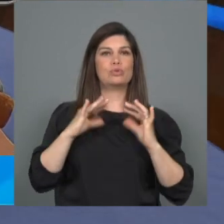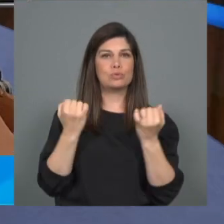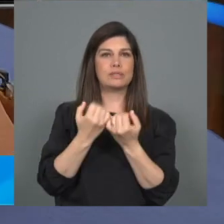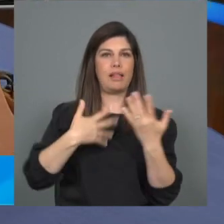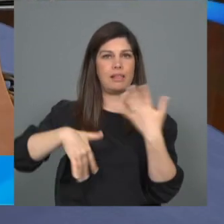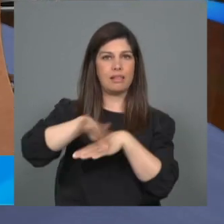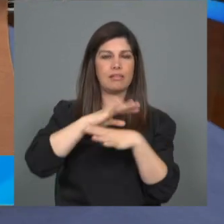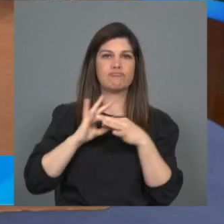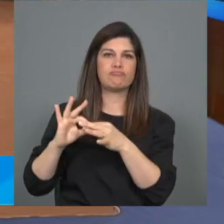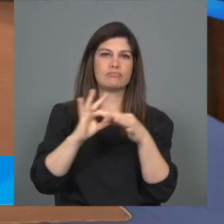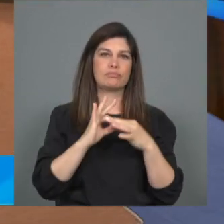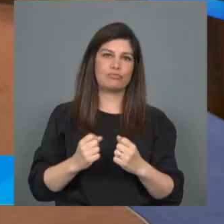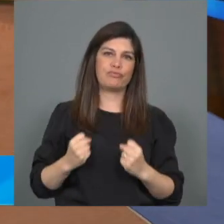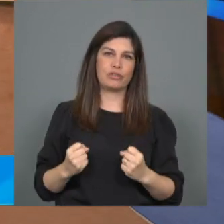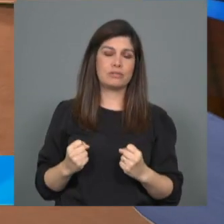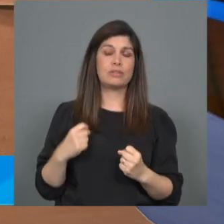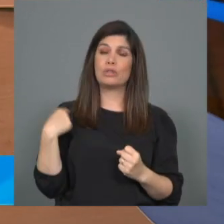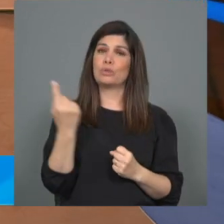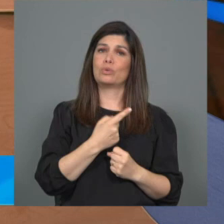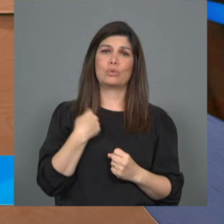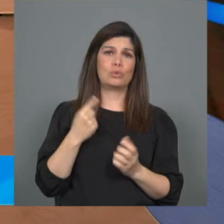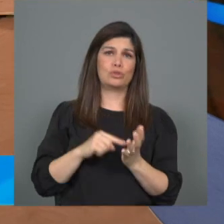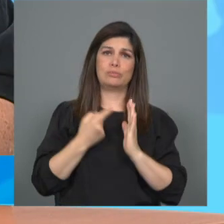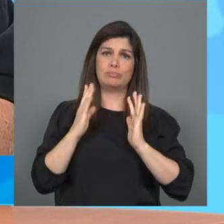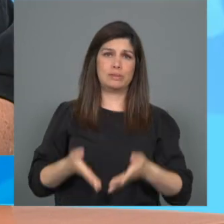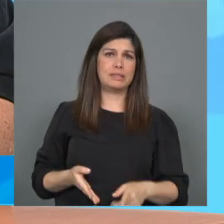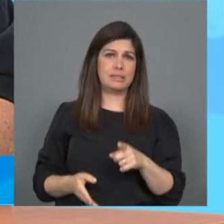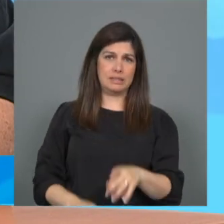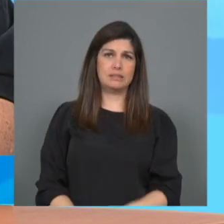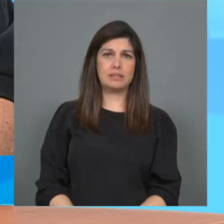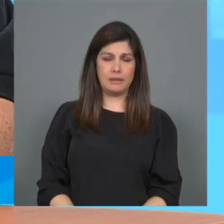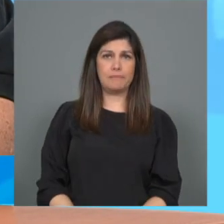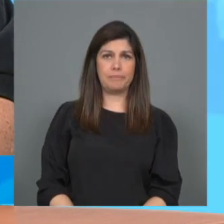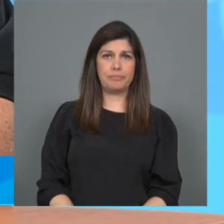é? E todos nós precisamos disso, quer dizer, a leitura falava muito também,